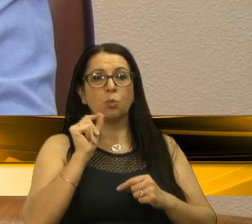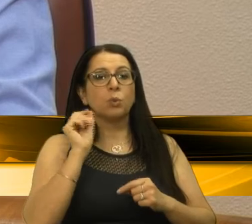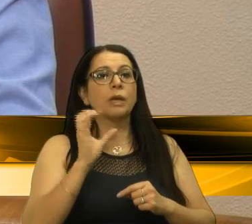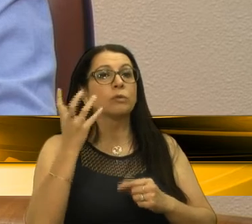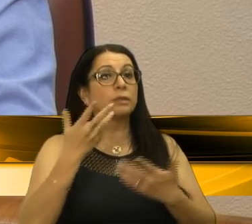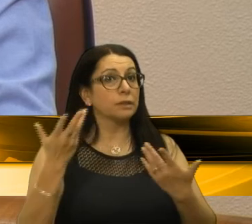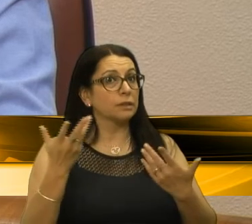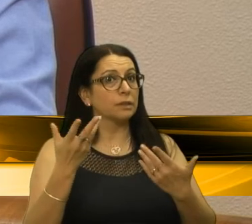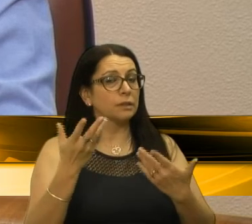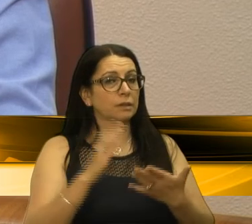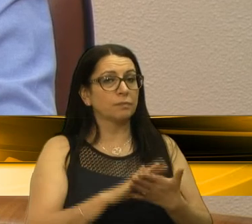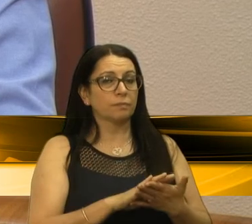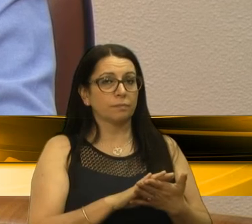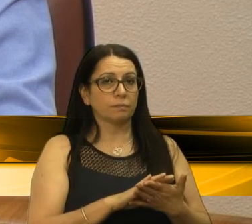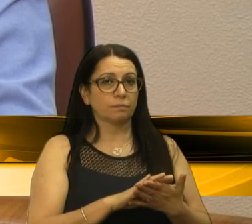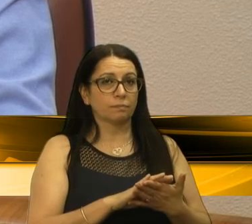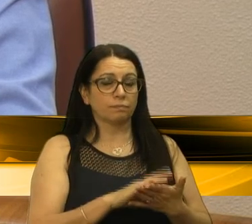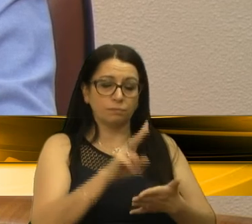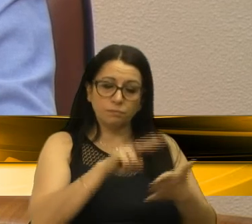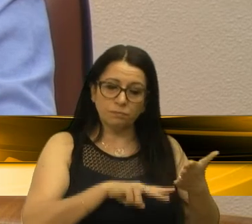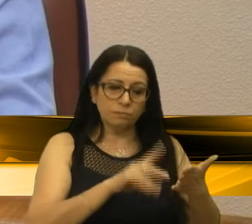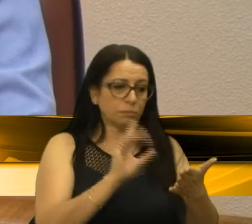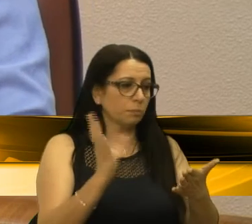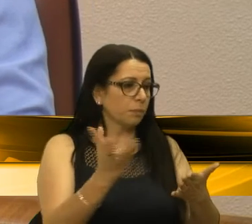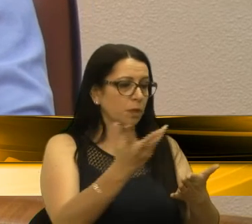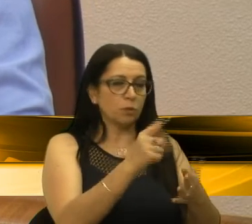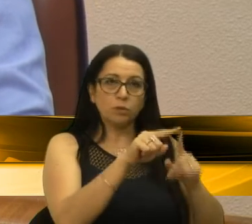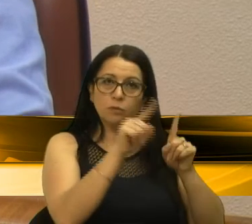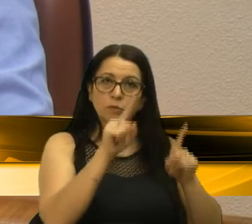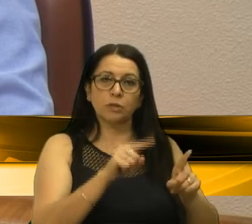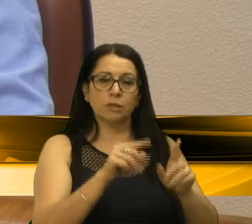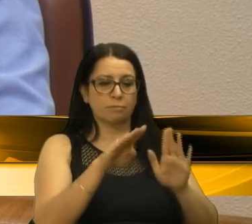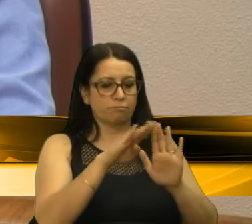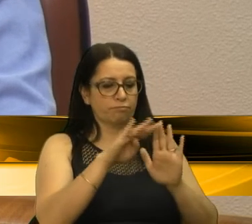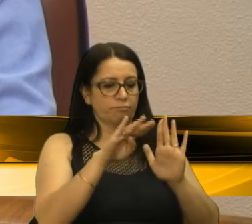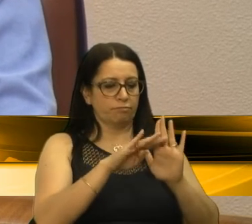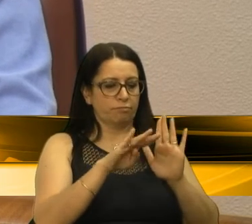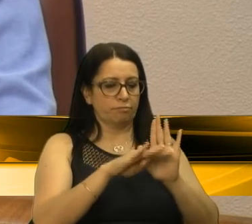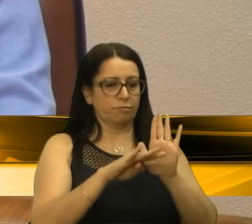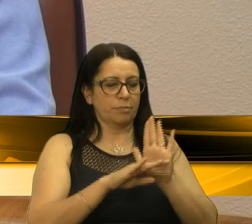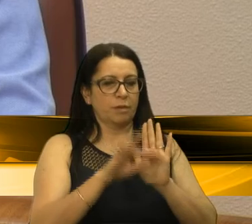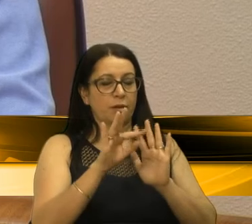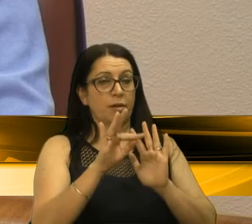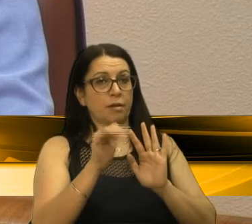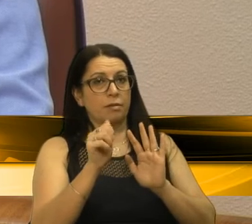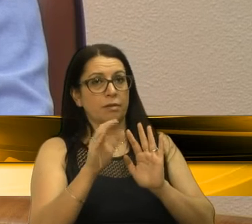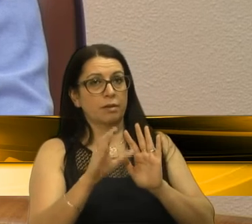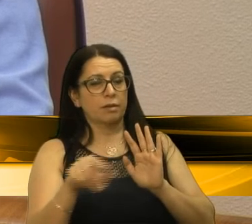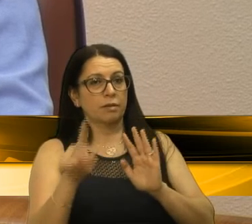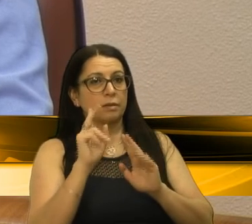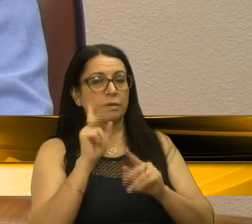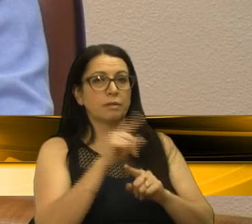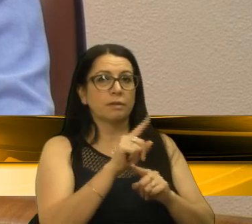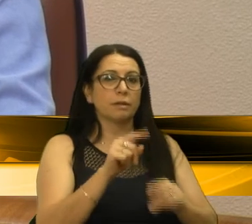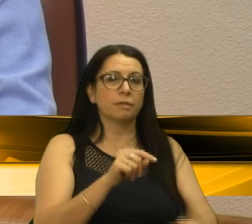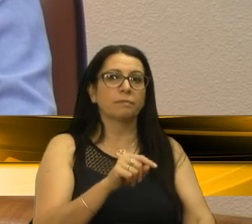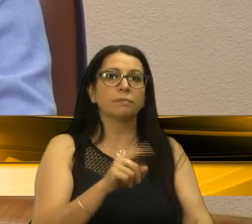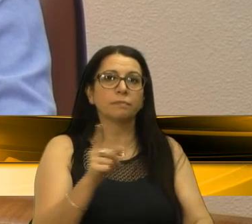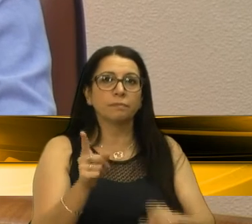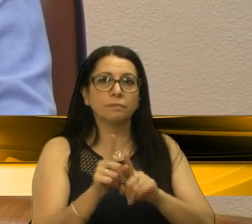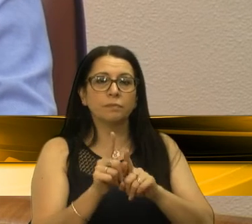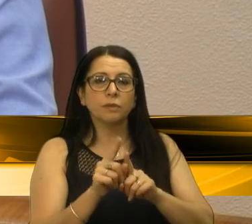e lemos para todos os servidores todas as cláusulas do TAC. Eu li todas as cláusulas do TAC. Previa uma